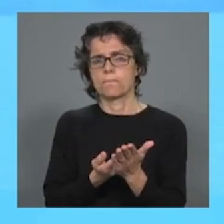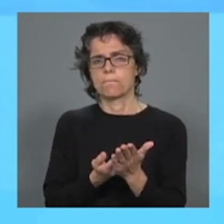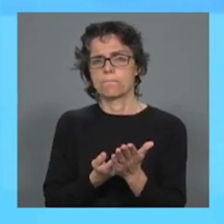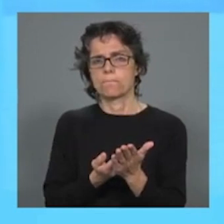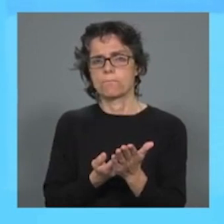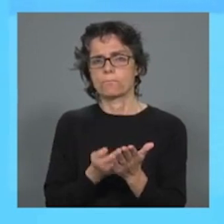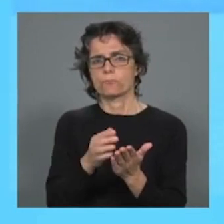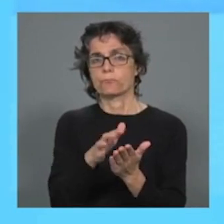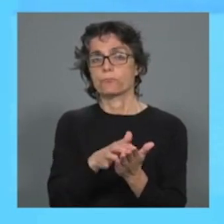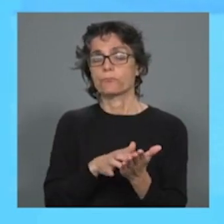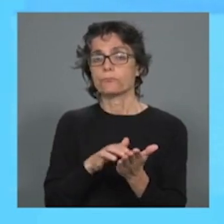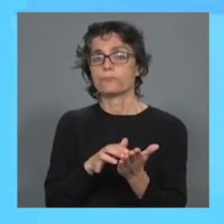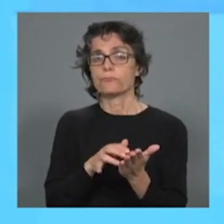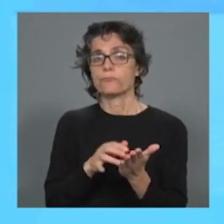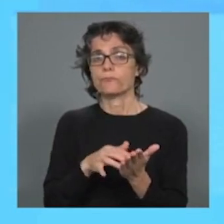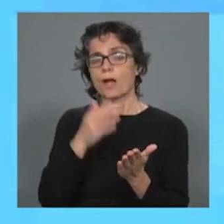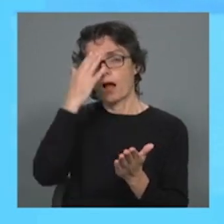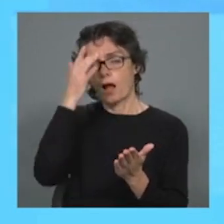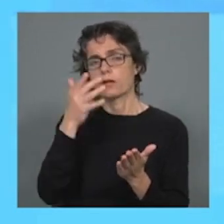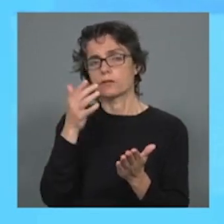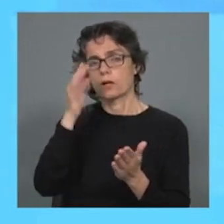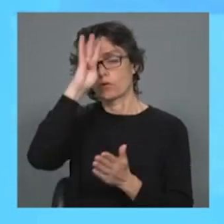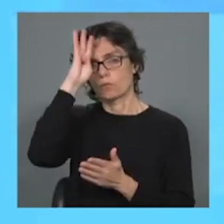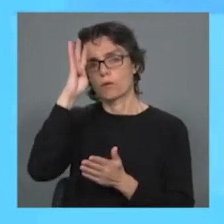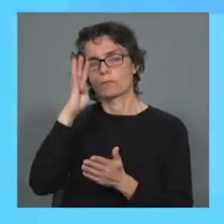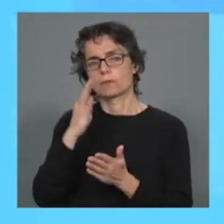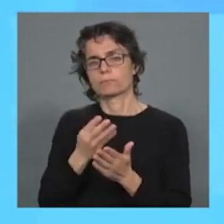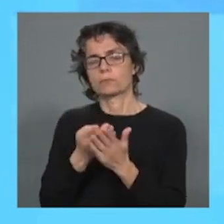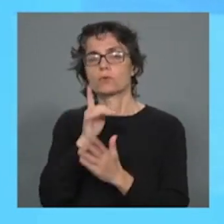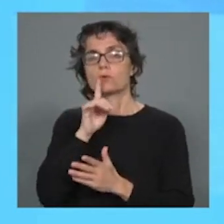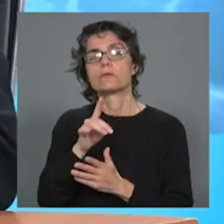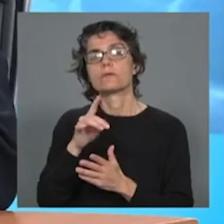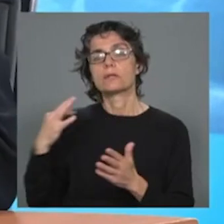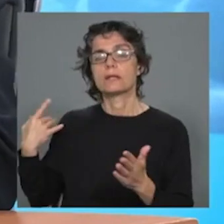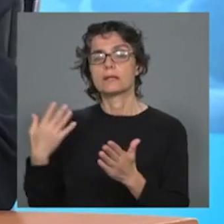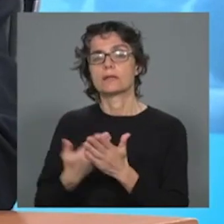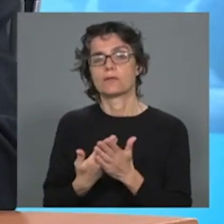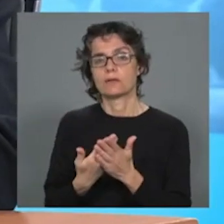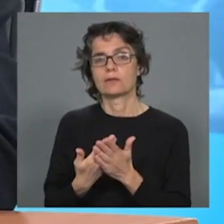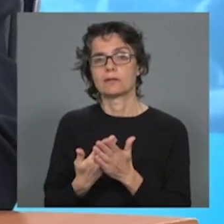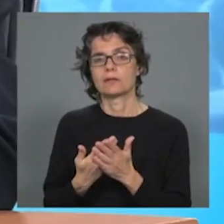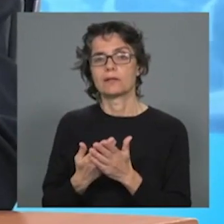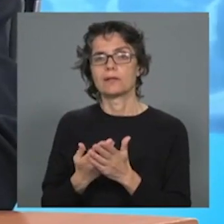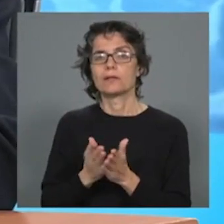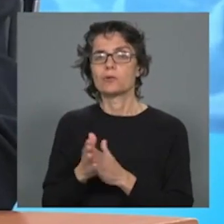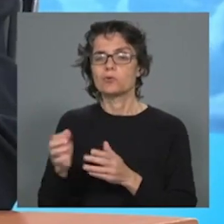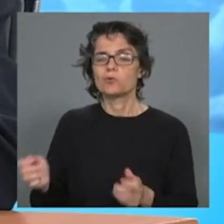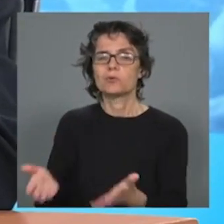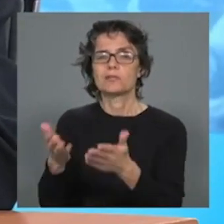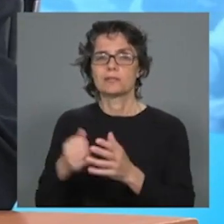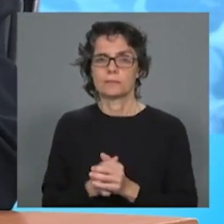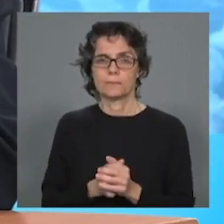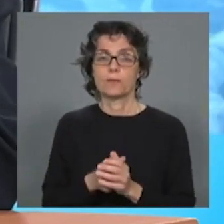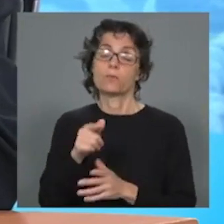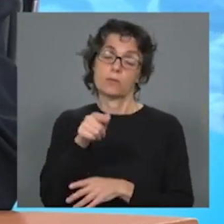nos dias de hoje aquilo que o Papa Francisco lançou a toda a Igreja? É uma tarefa da teologia, portanto, junta duas